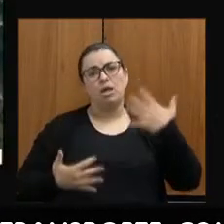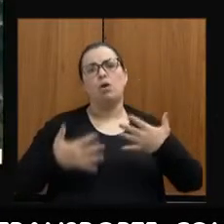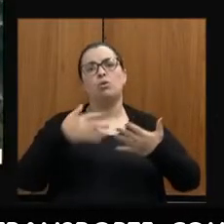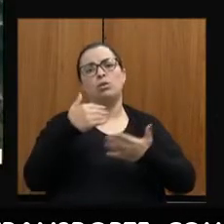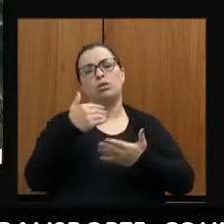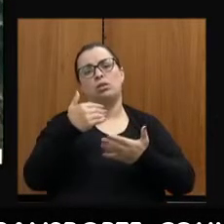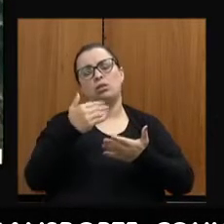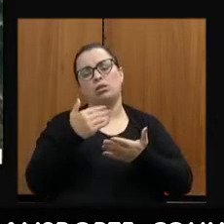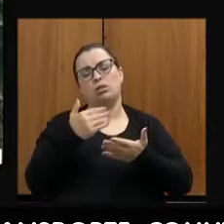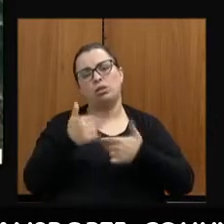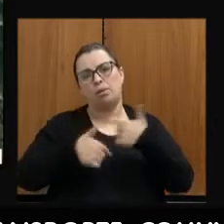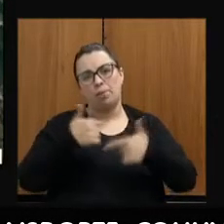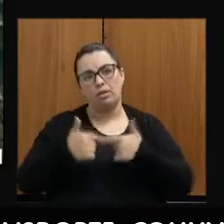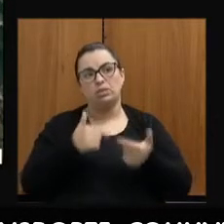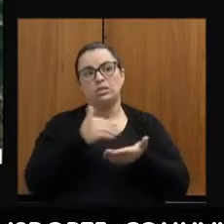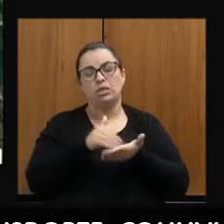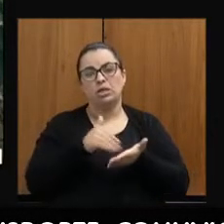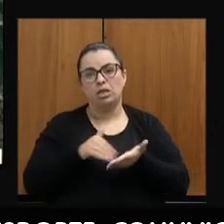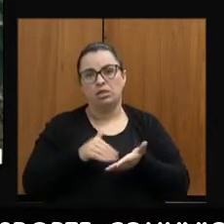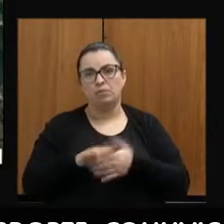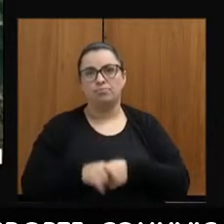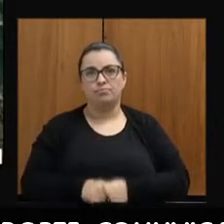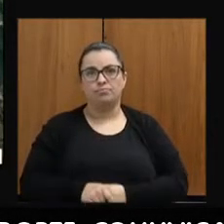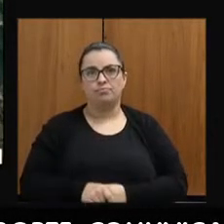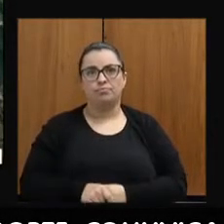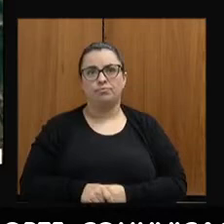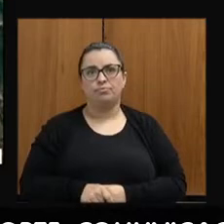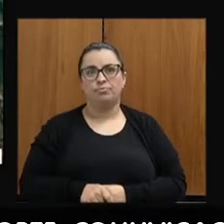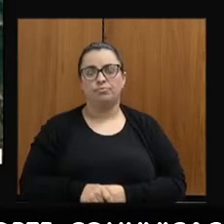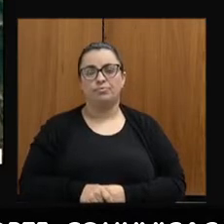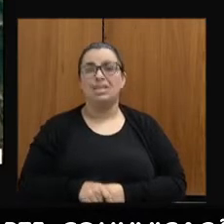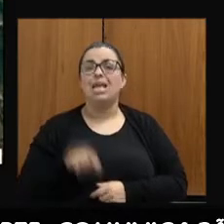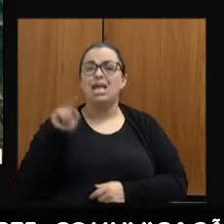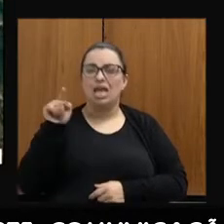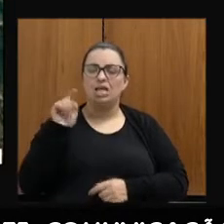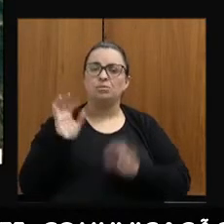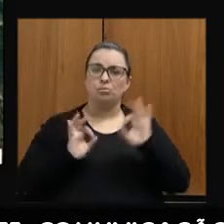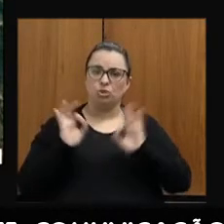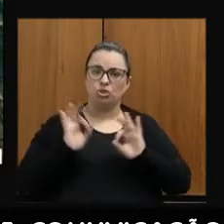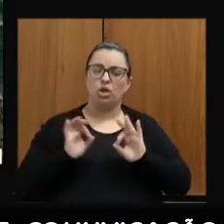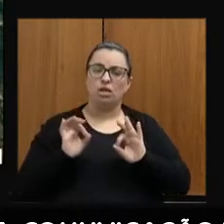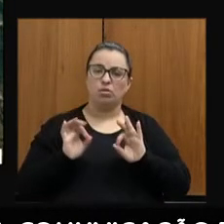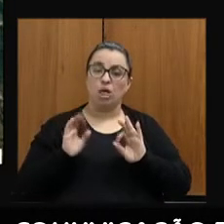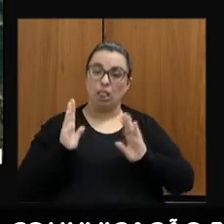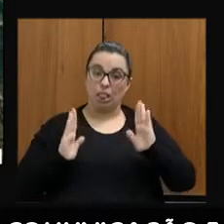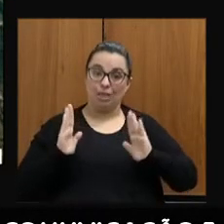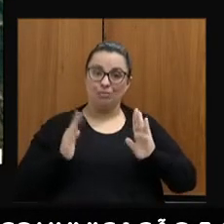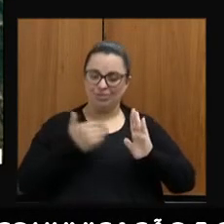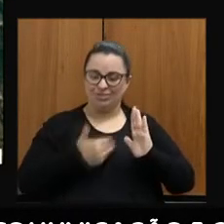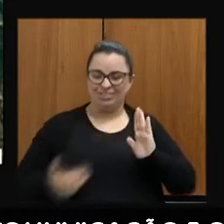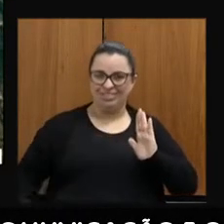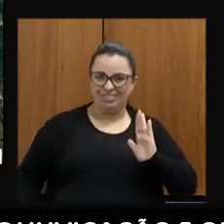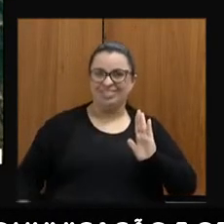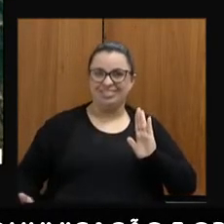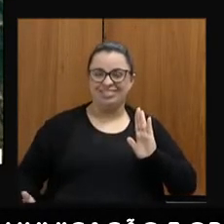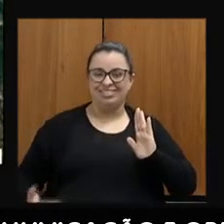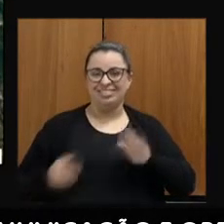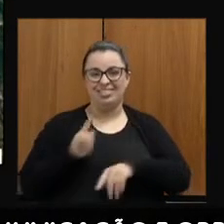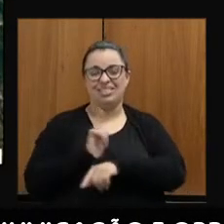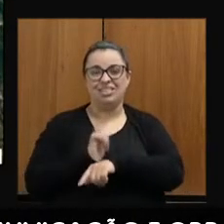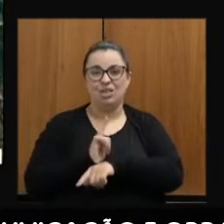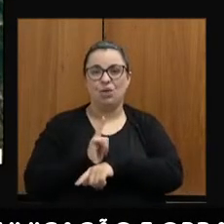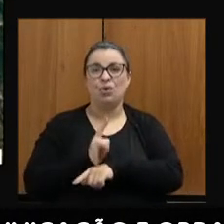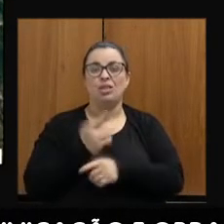queria lembrar que esse projeto nessa gestão está sendo estudada há mais de dois anos mas é um projeto de 15